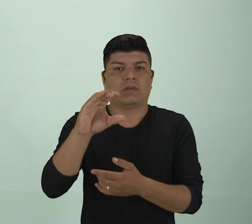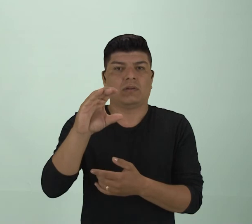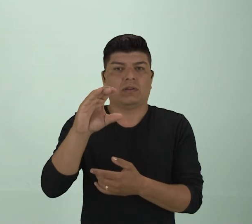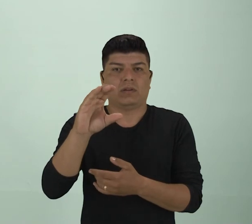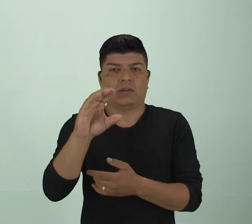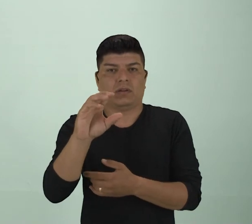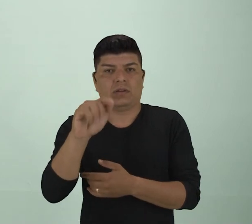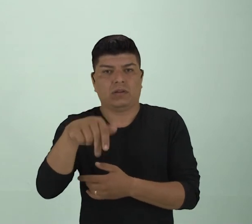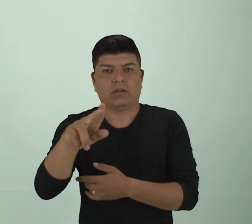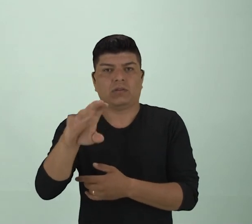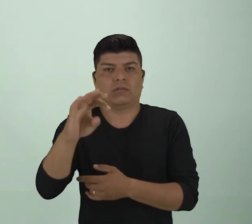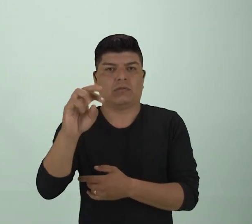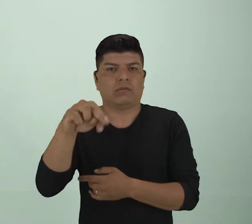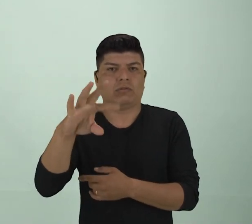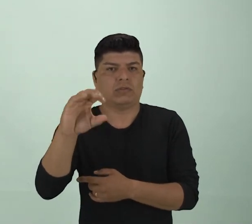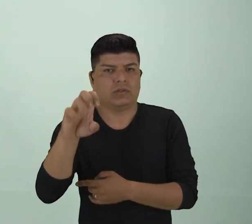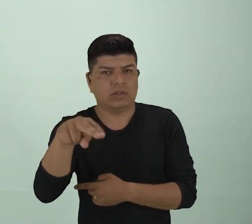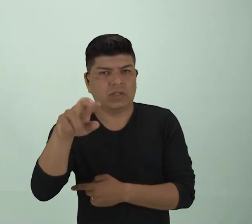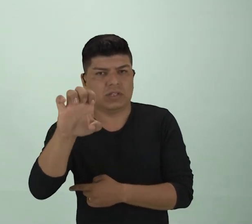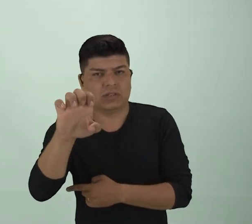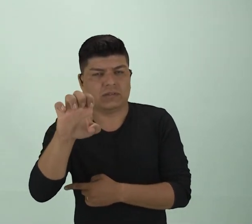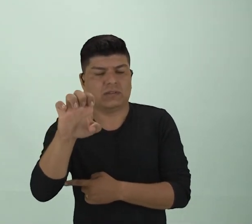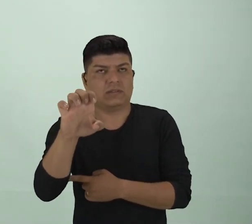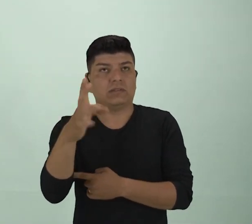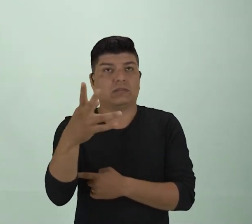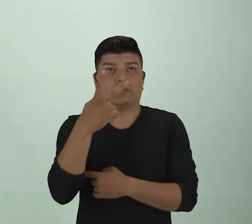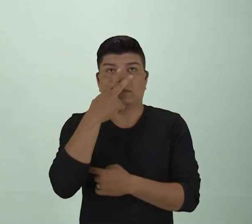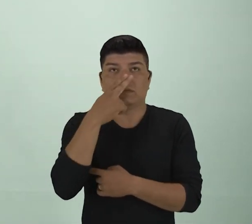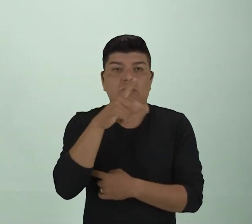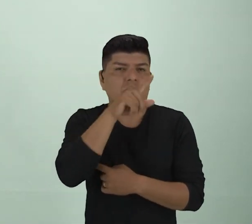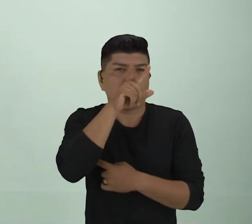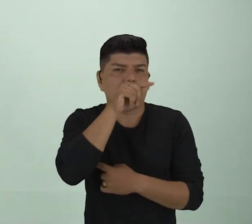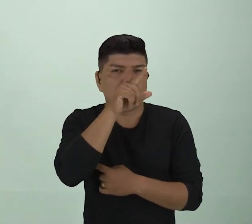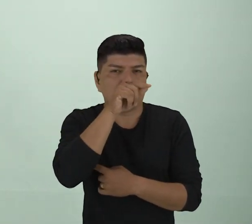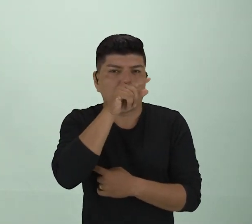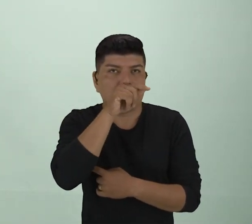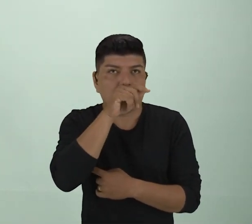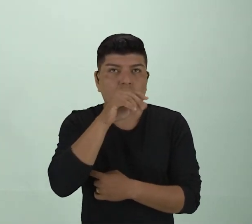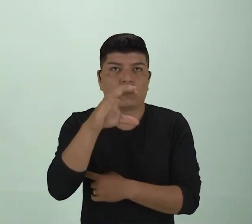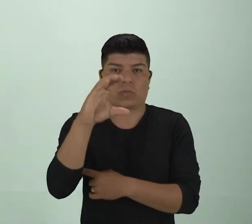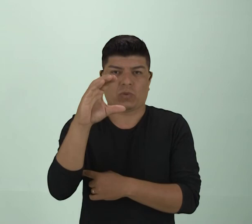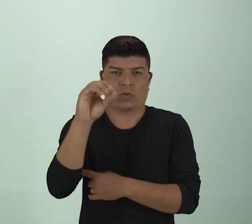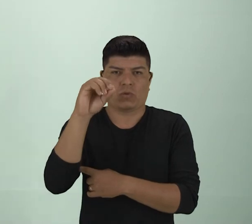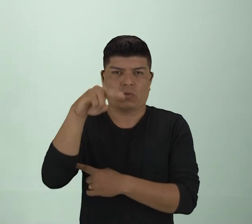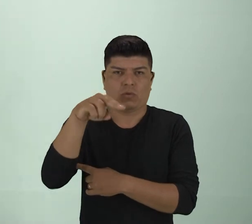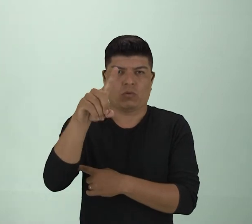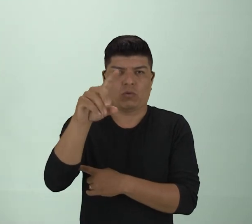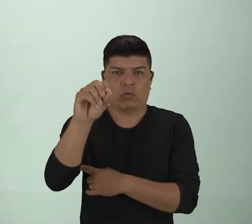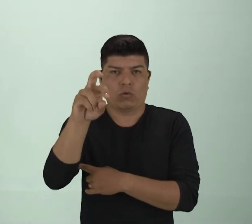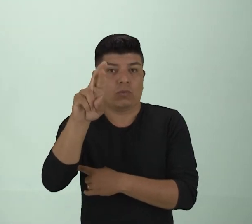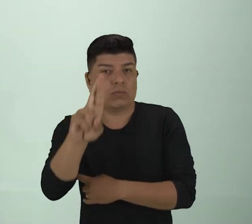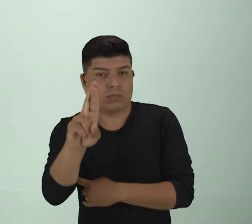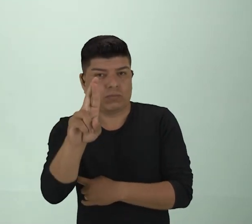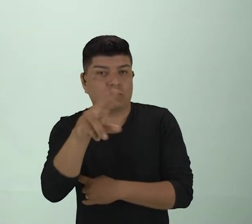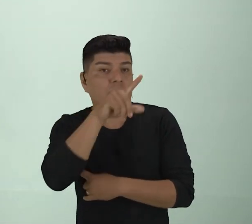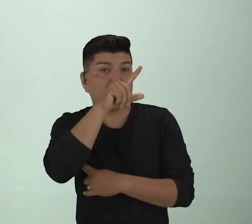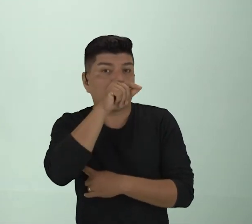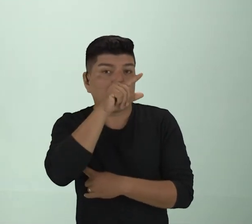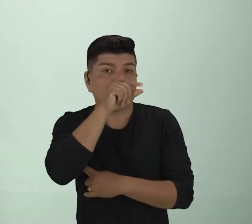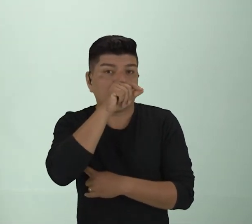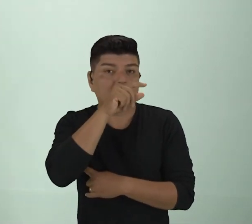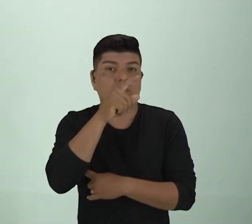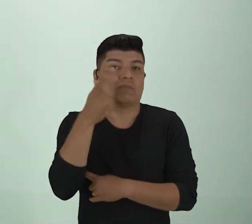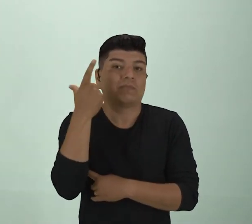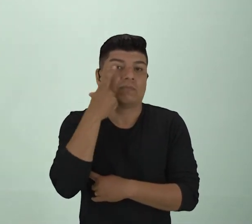um pássaro, né, da espécie condor. E você sabe muito bem que o pássaro, para alçar